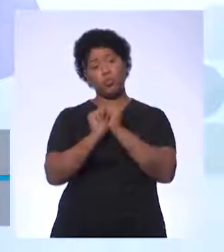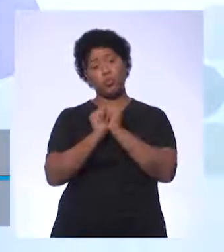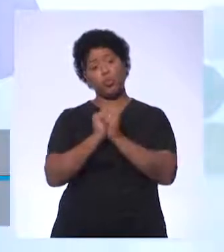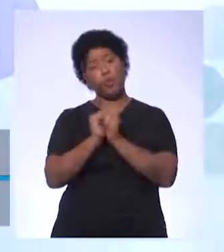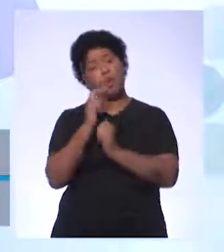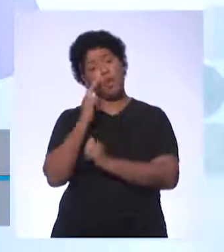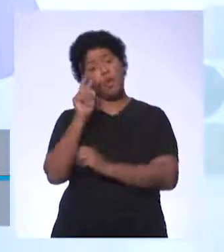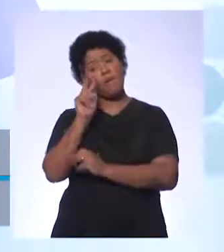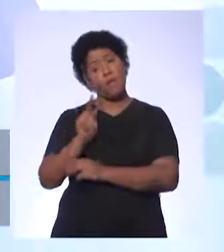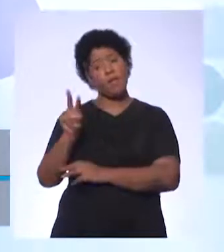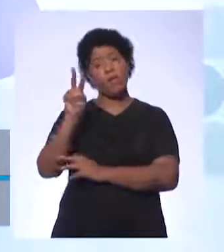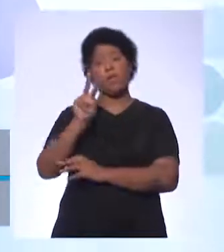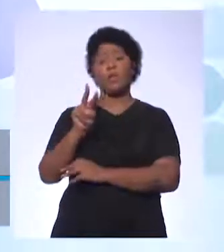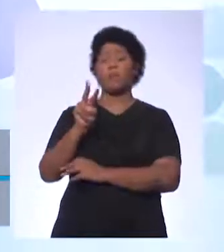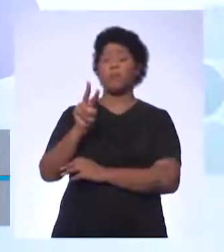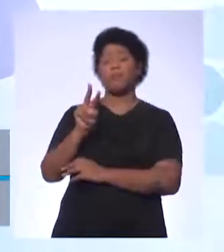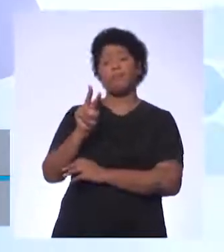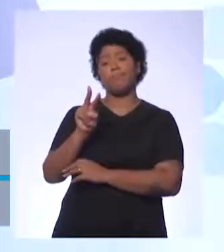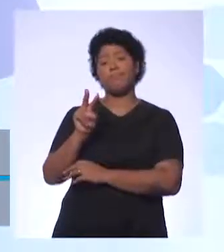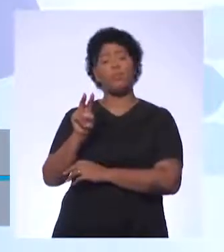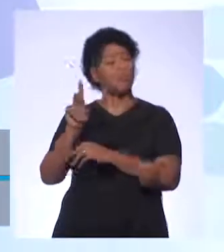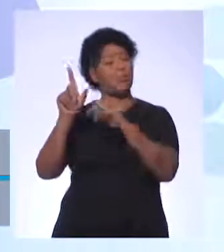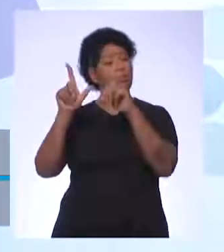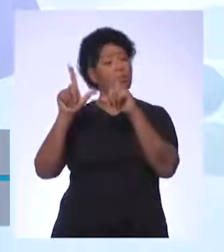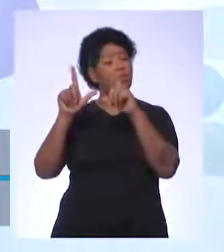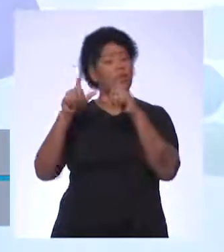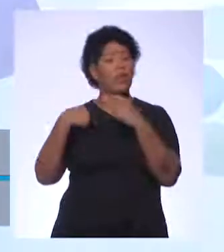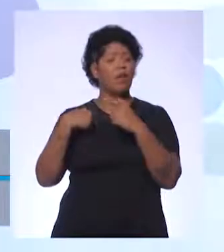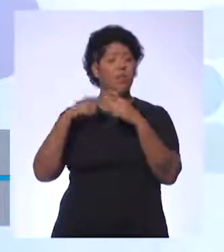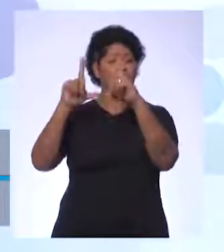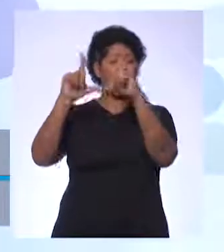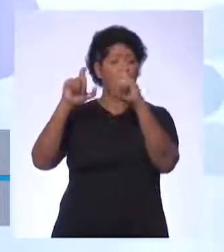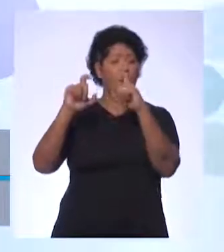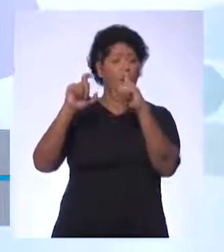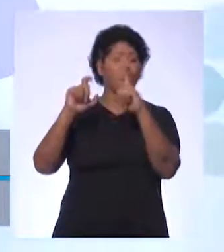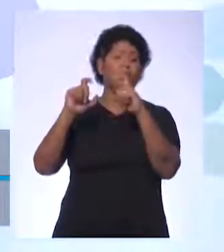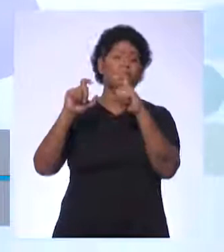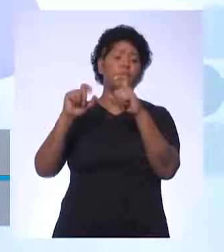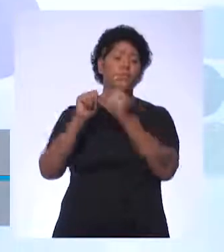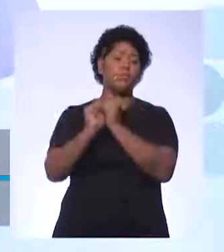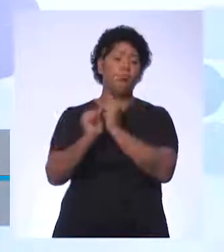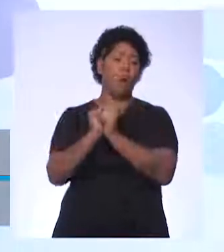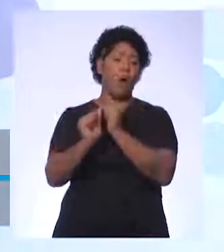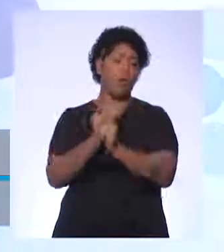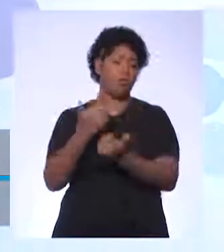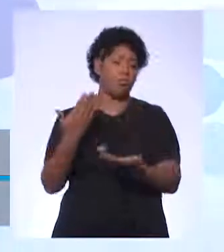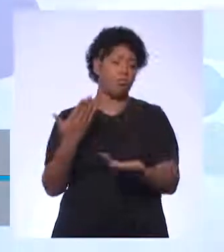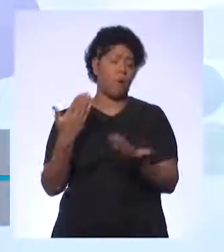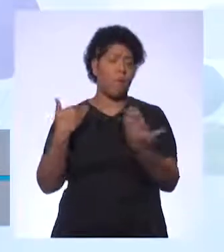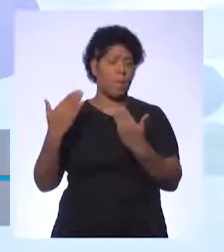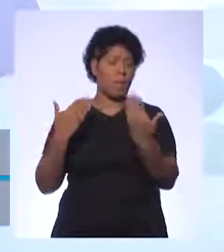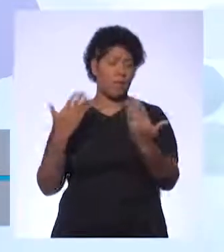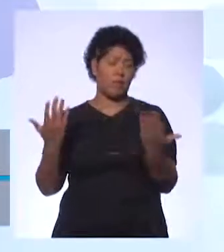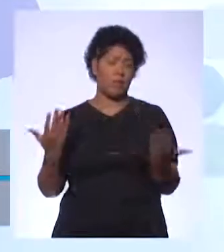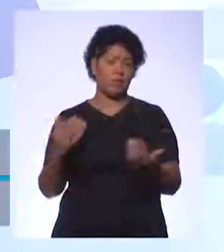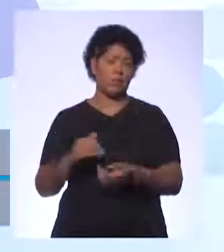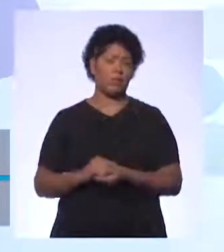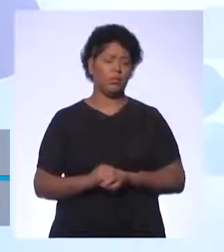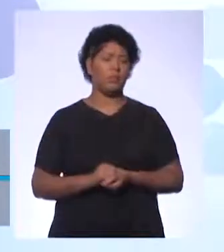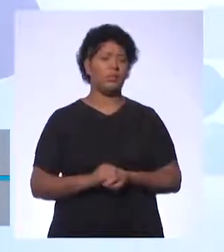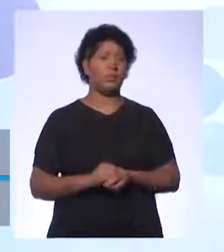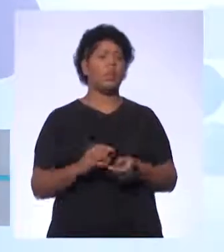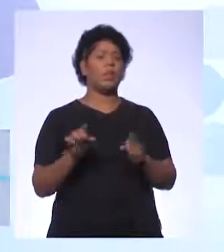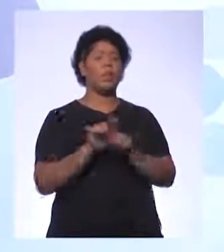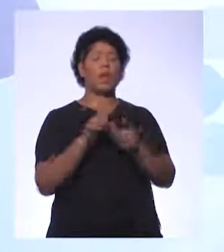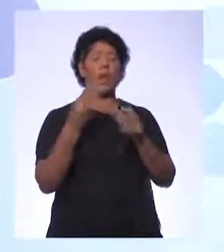alguma coisa relacionada a futebol, porque eu sou apaixonada por futebol. Então, seria assim. Essa foi a minha ideia. Agora nós vamos ver o roteiro de